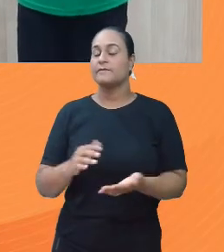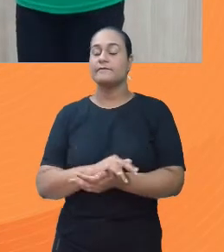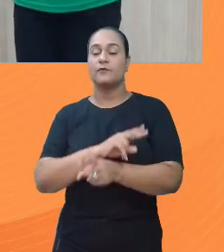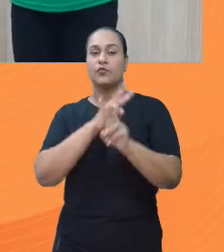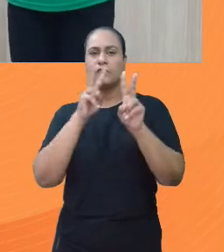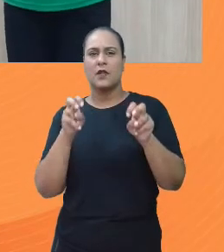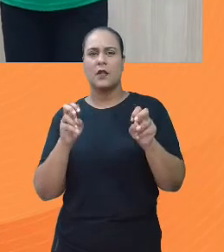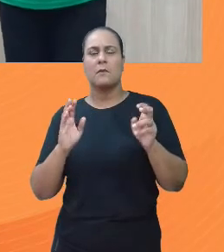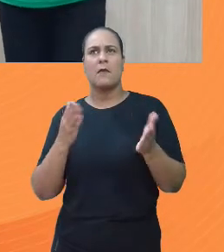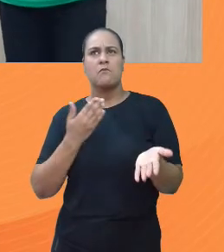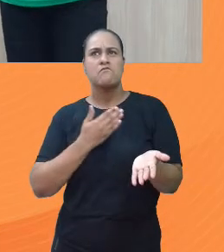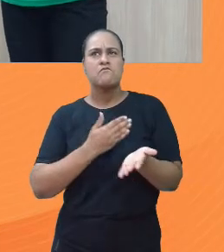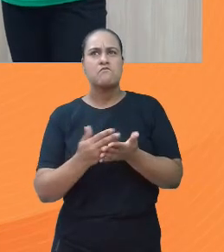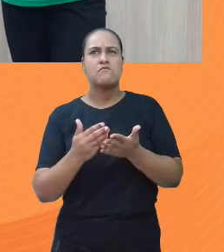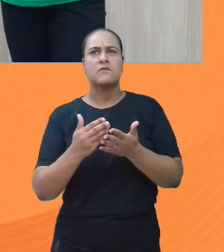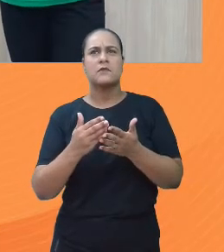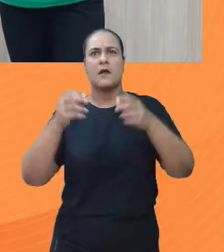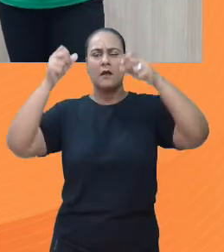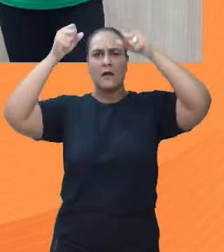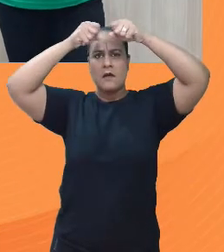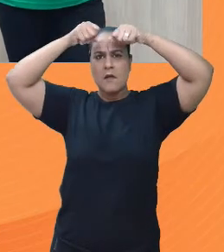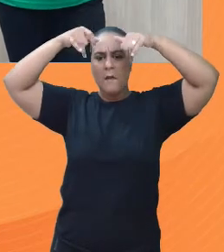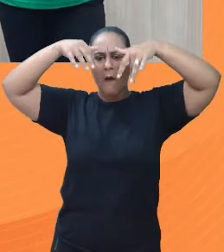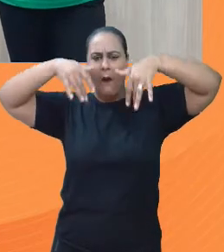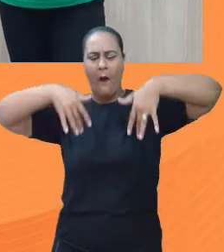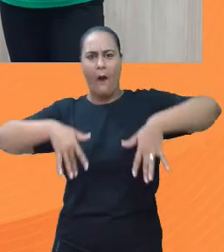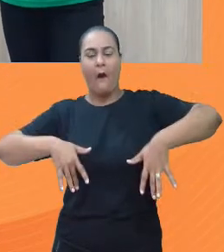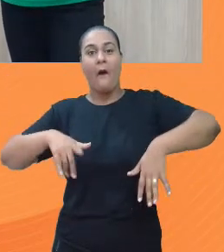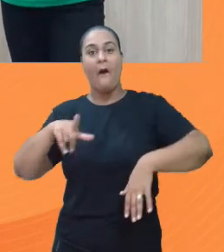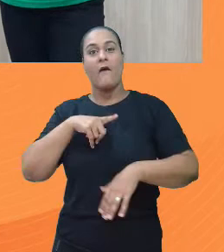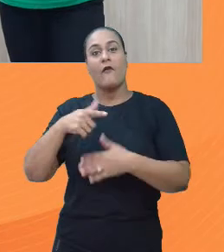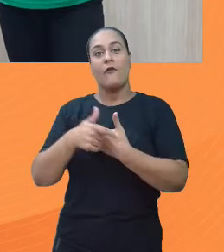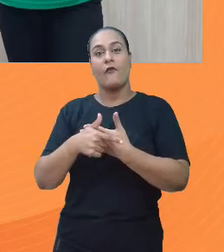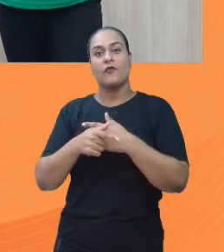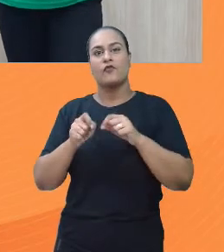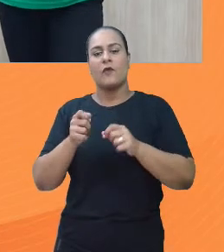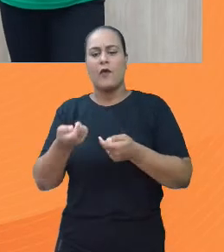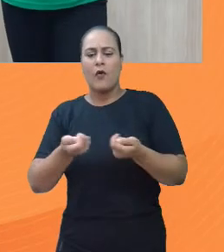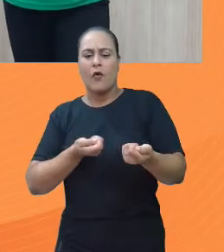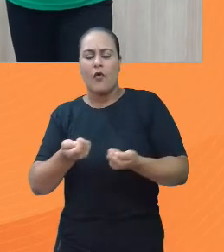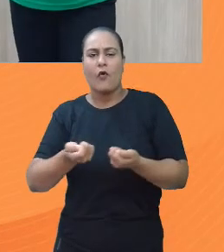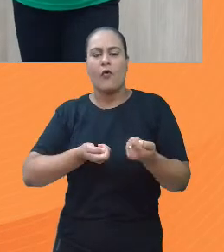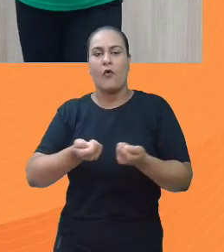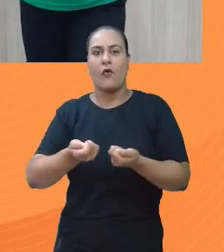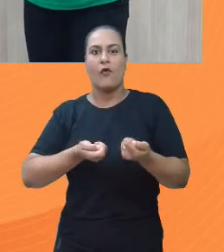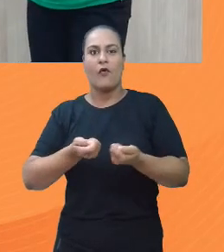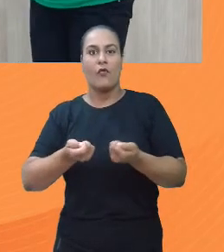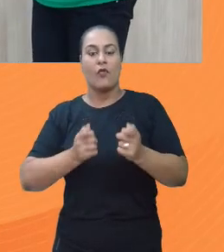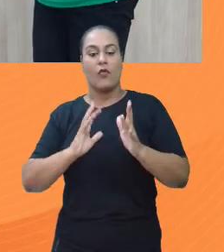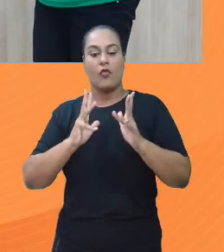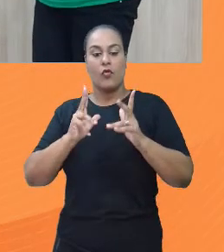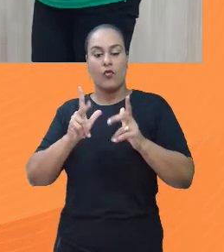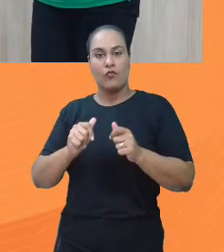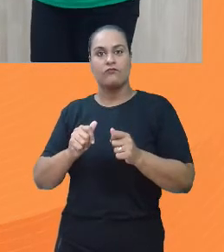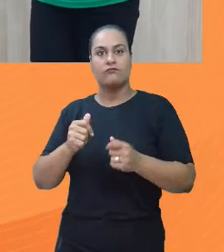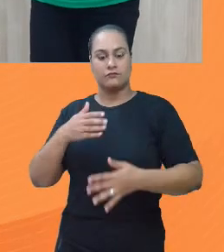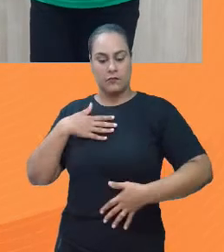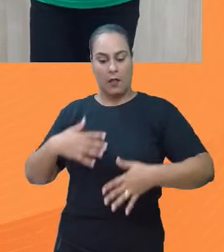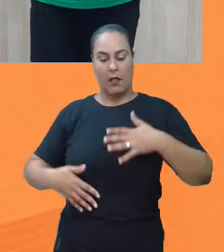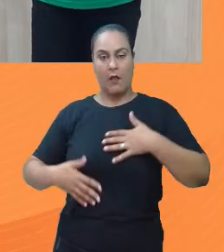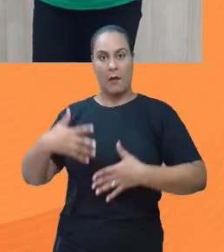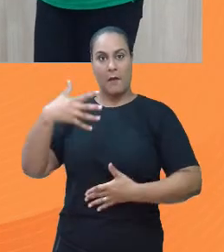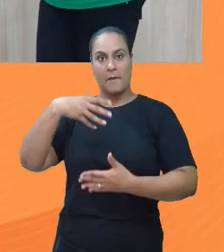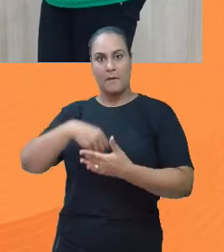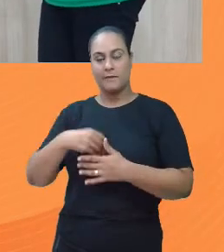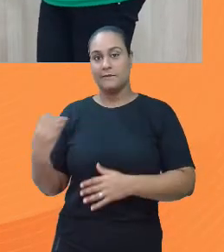nervoso, depois de dizer que ele tem a função aí, né, de comandar, de coordenar tudo o que acontece aí no nosso corpo, é